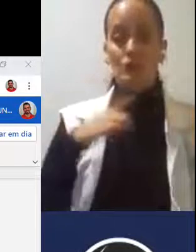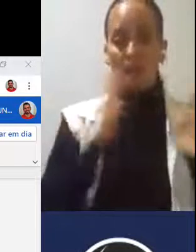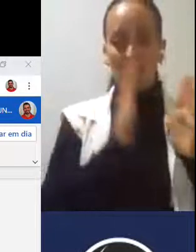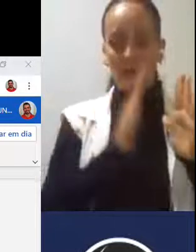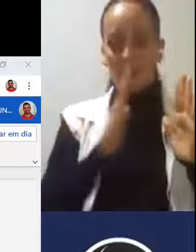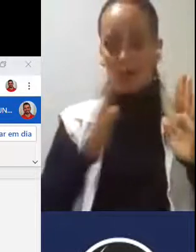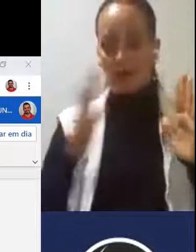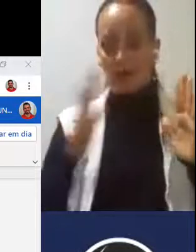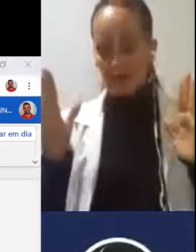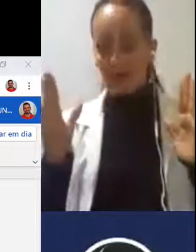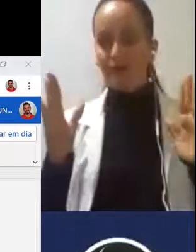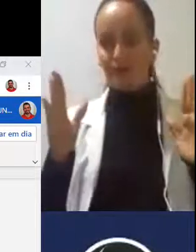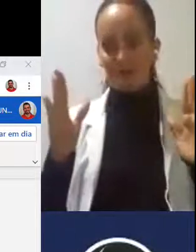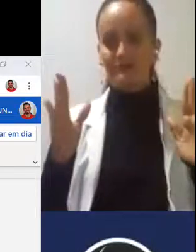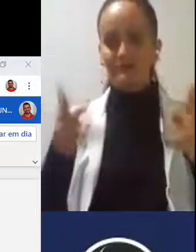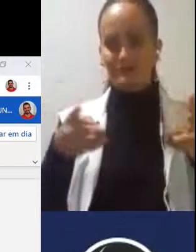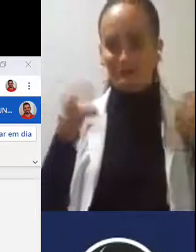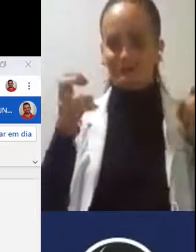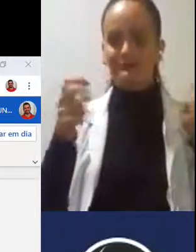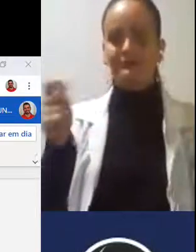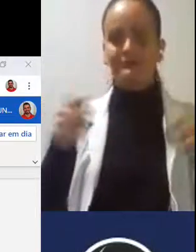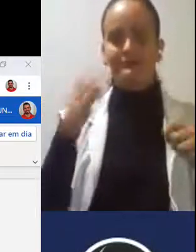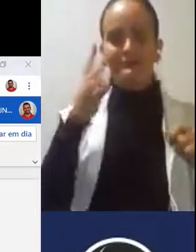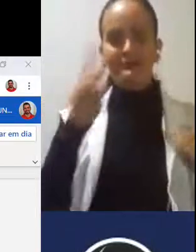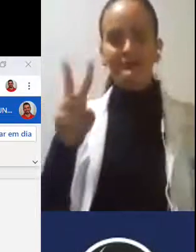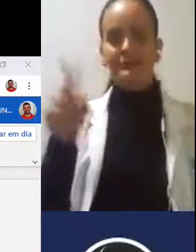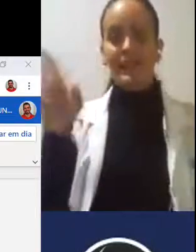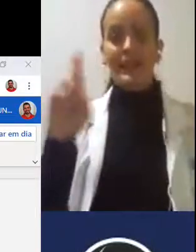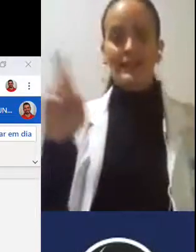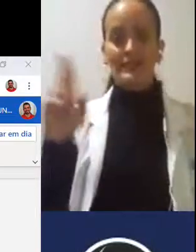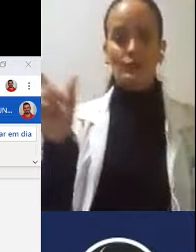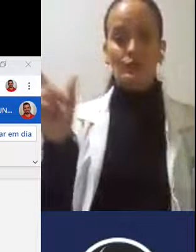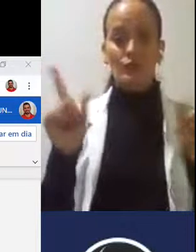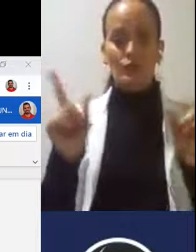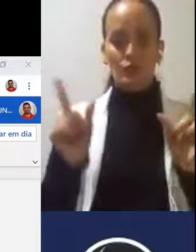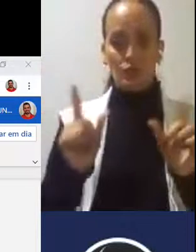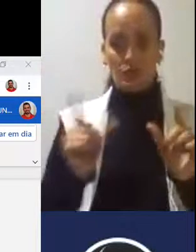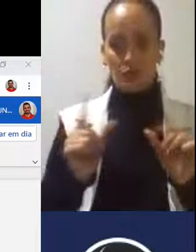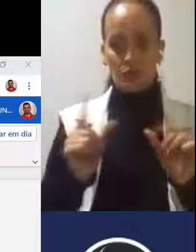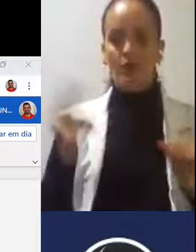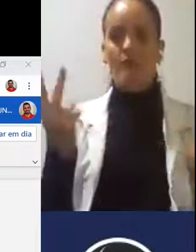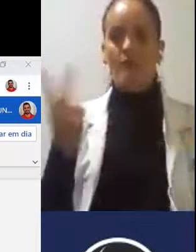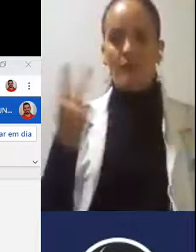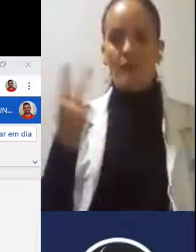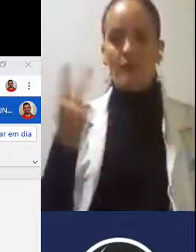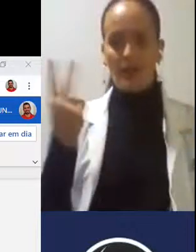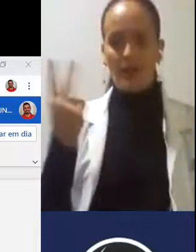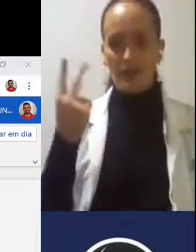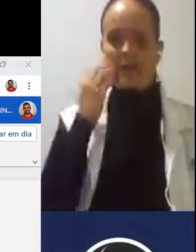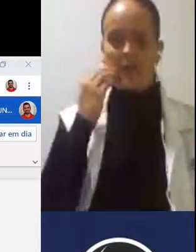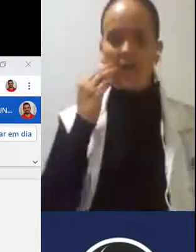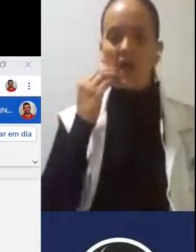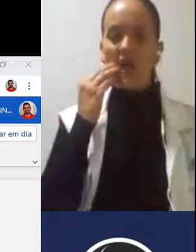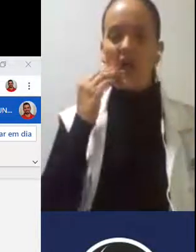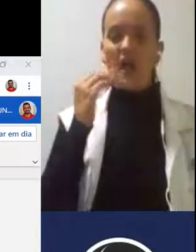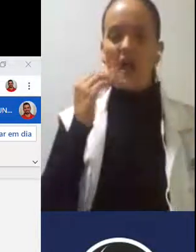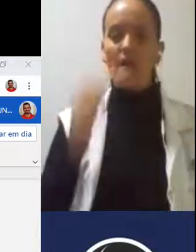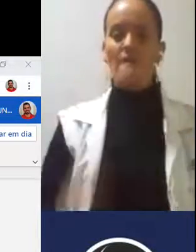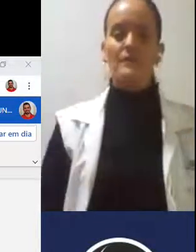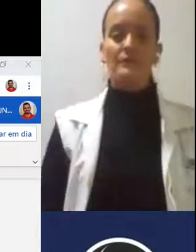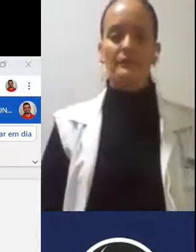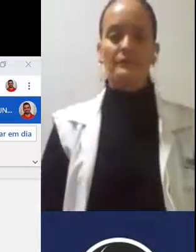justamente acontece isso. A resistência ela vai diminuindo à medida que a gente vai acrescentando mais resistências aqui em paralelo. Tranquilo? Deixa eu